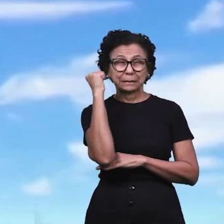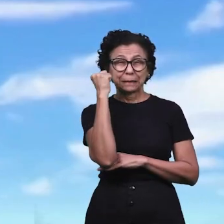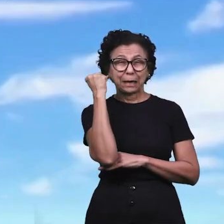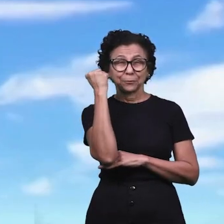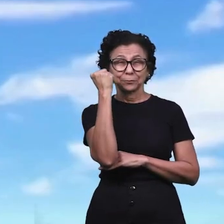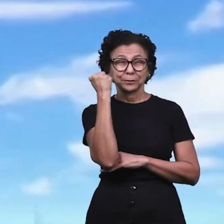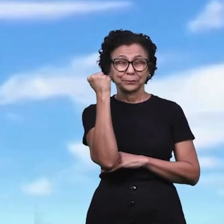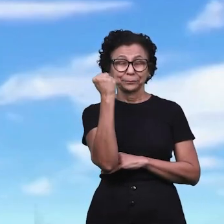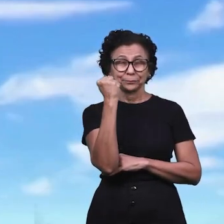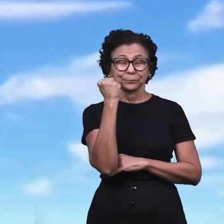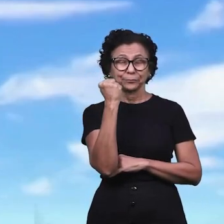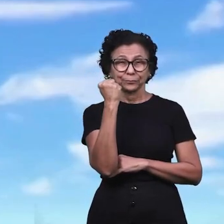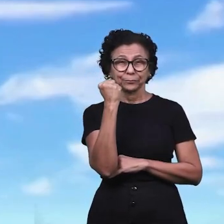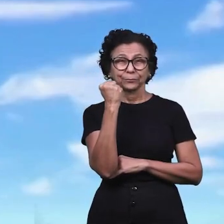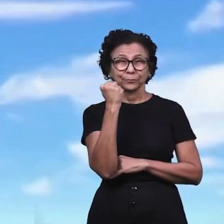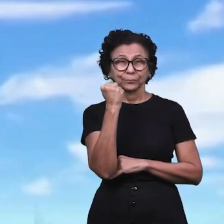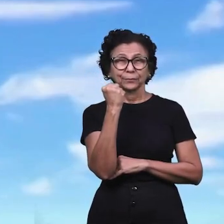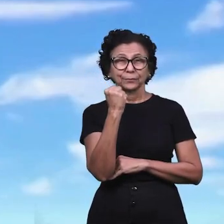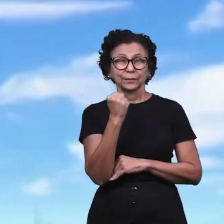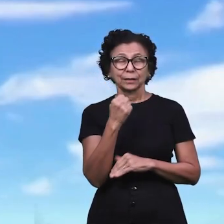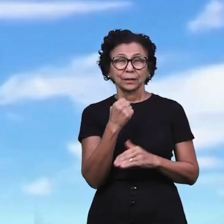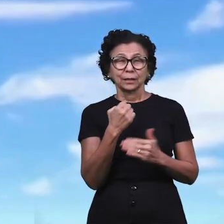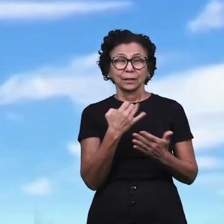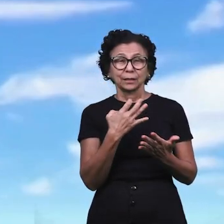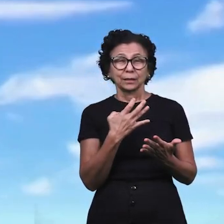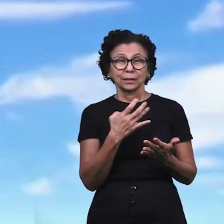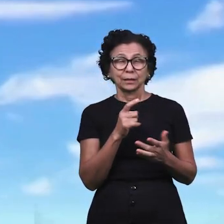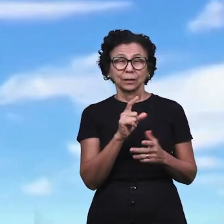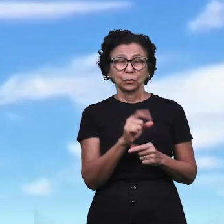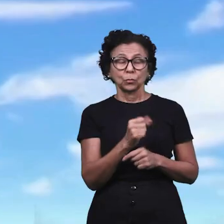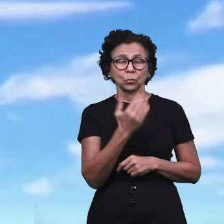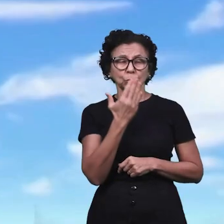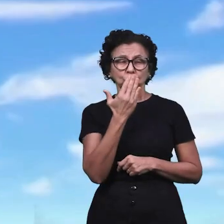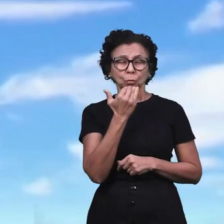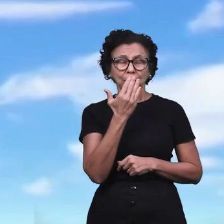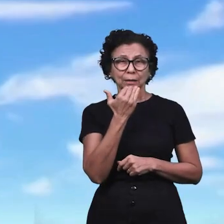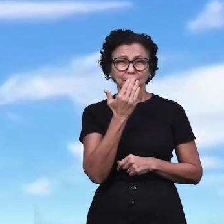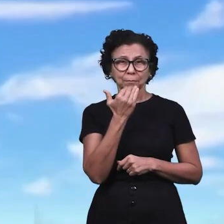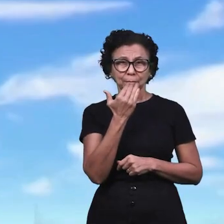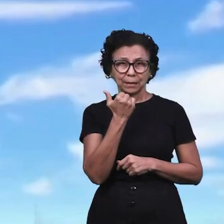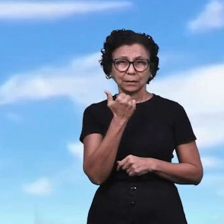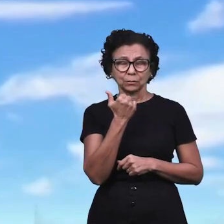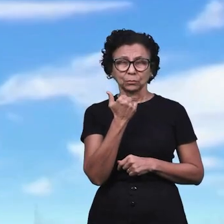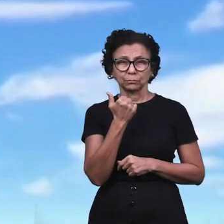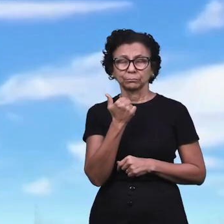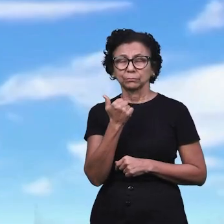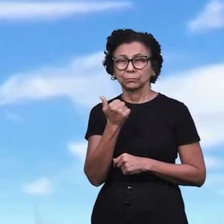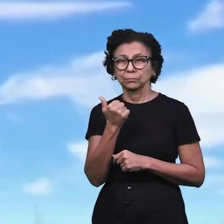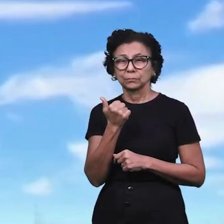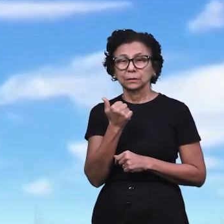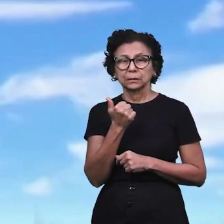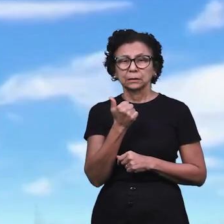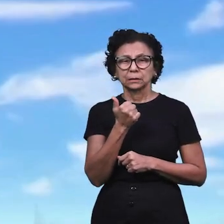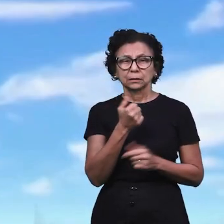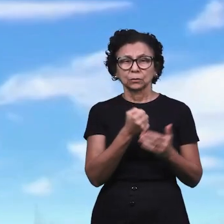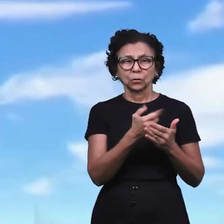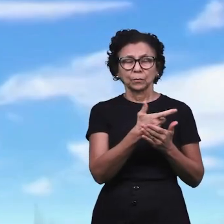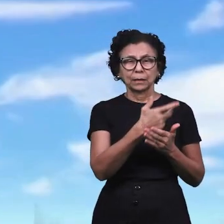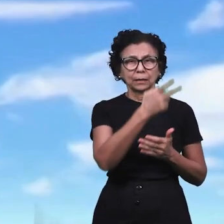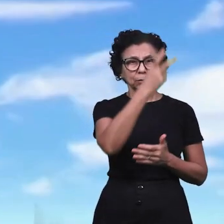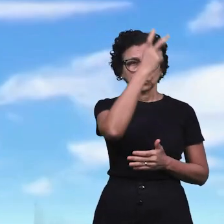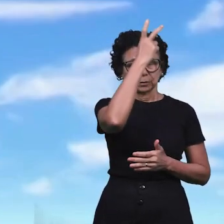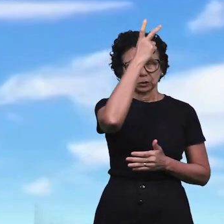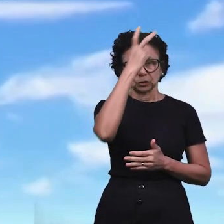E aconteceu que, como acabaram de comer o mantimento que trouxeram do Egito, disse-lhes